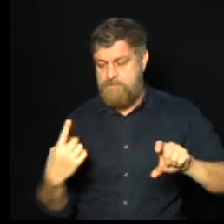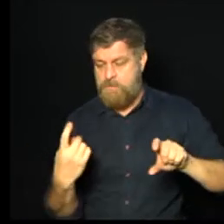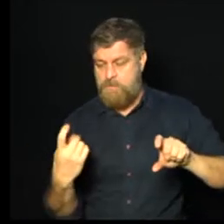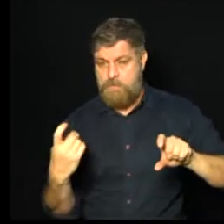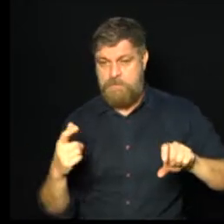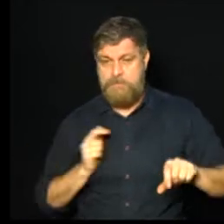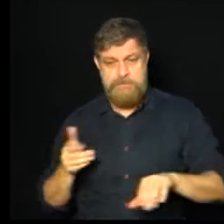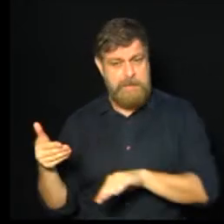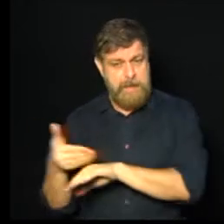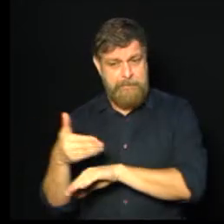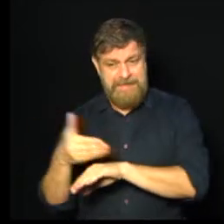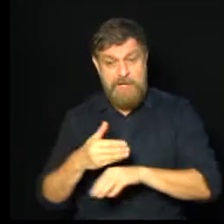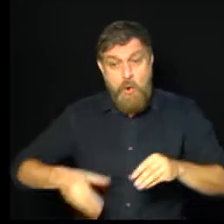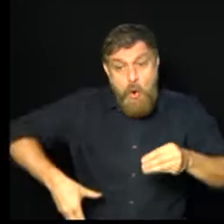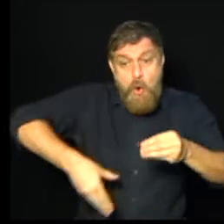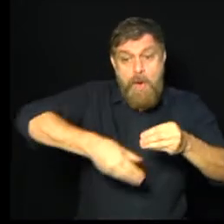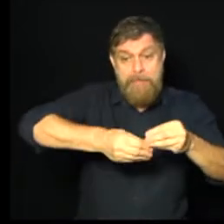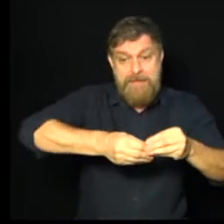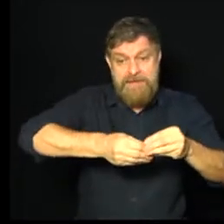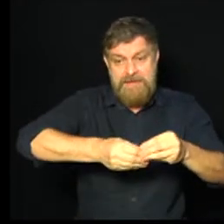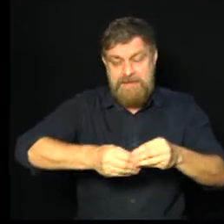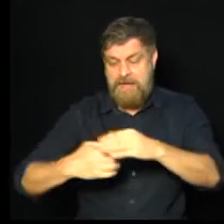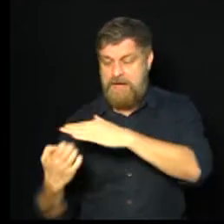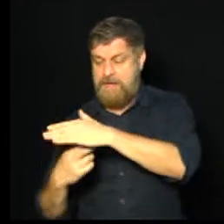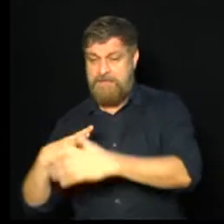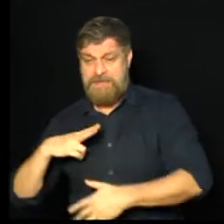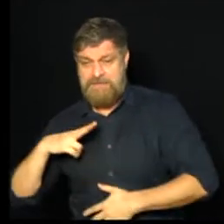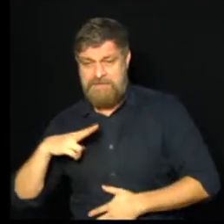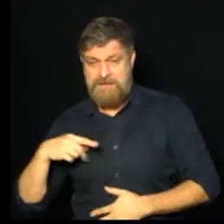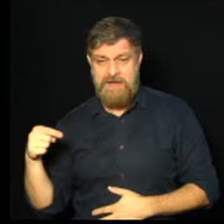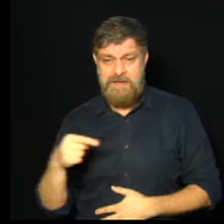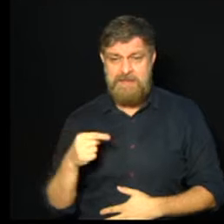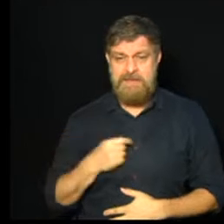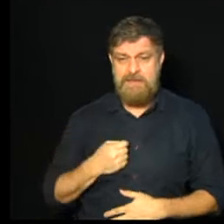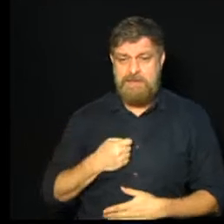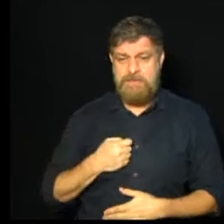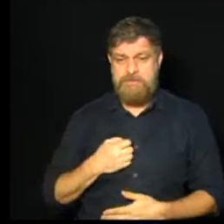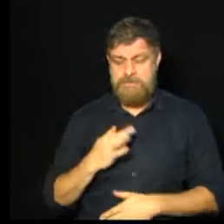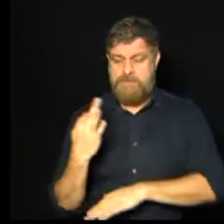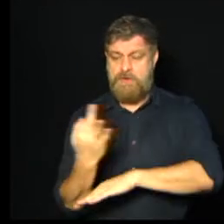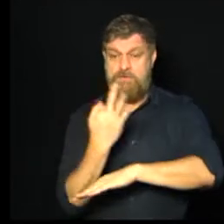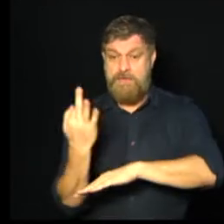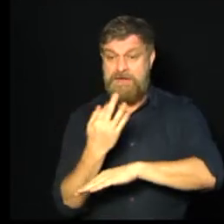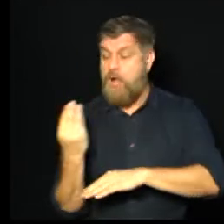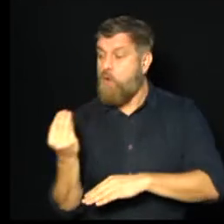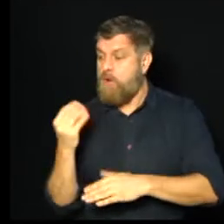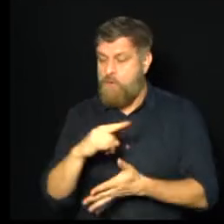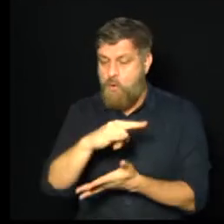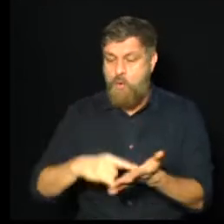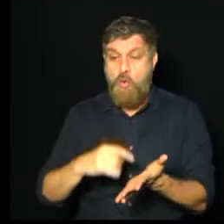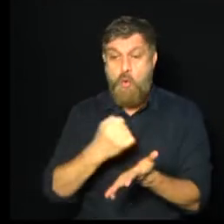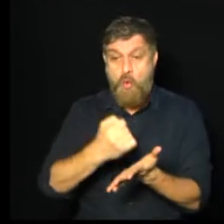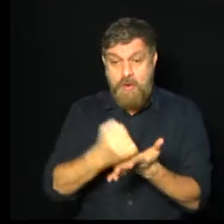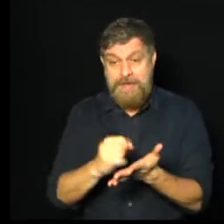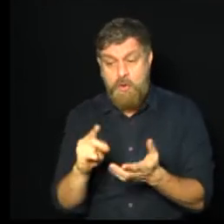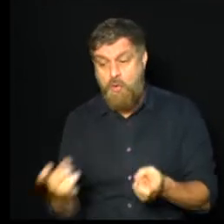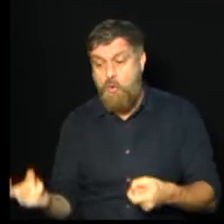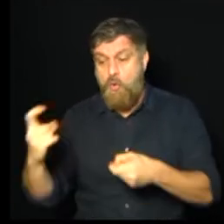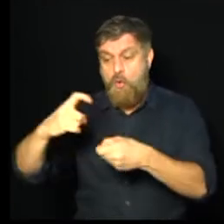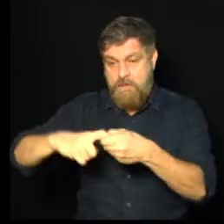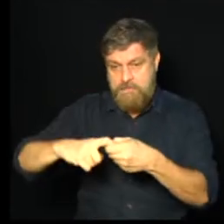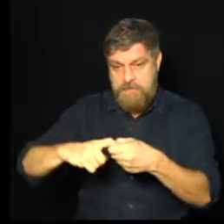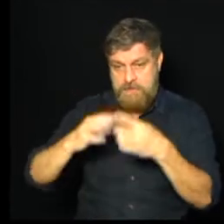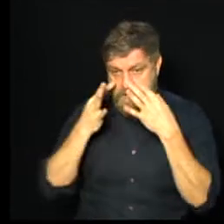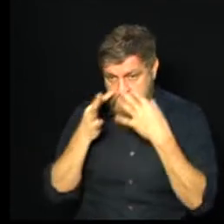participação complementar dos serviços privados será formalizada mediante contrato ou convênio, observadas a respeito